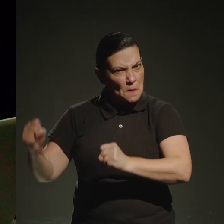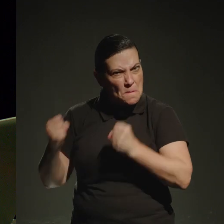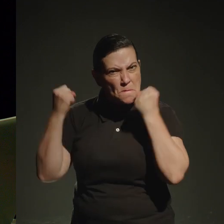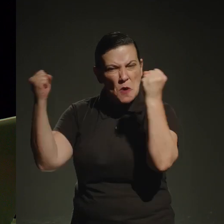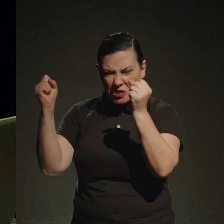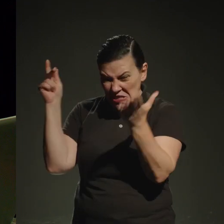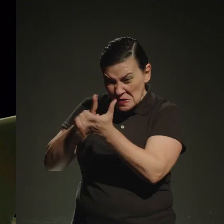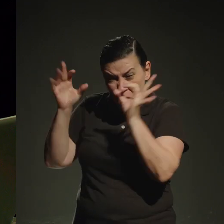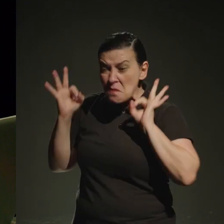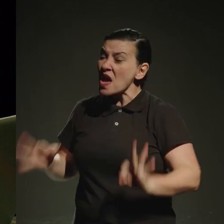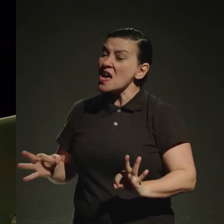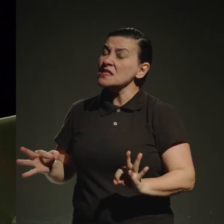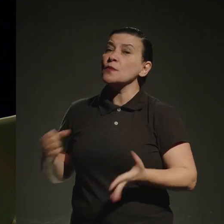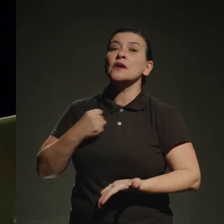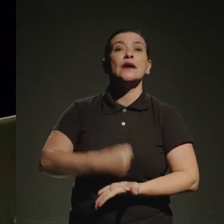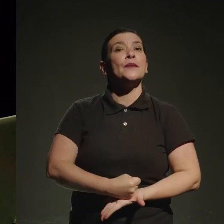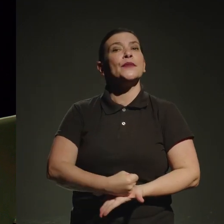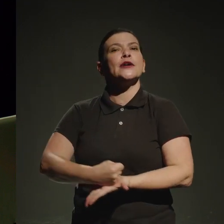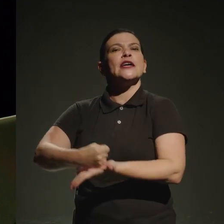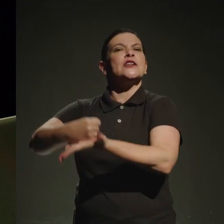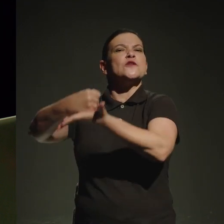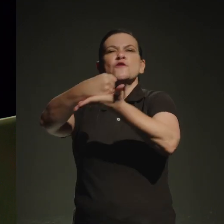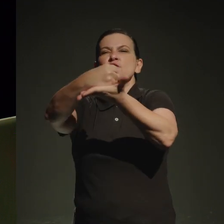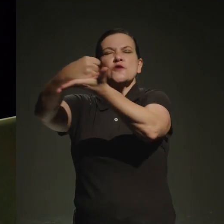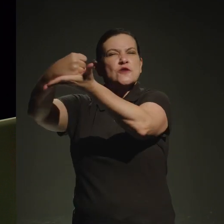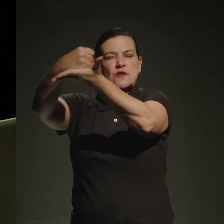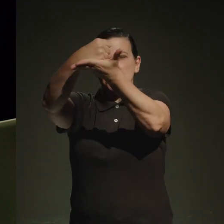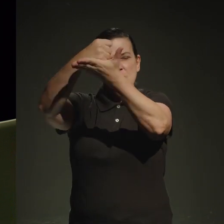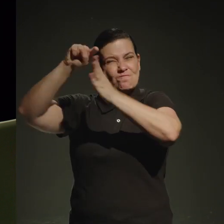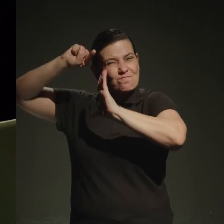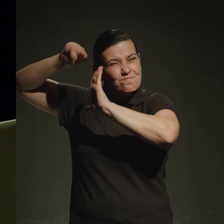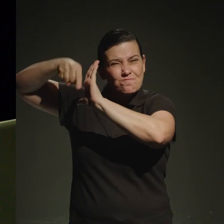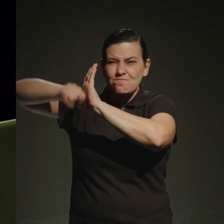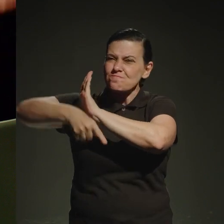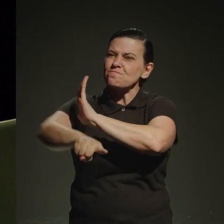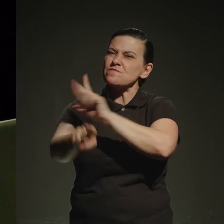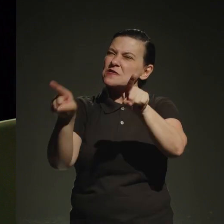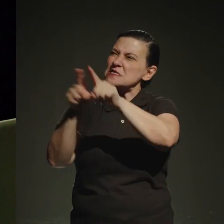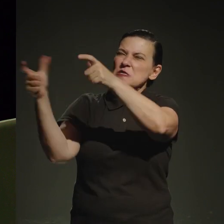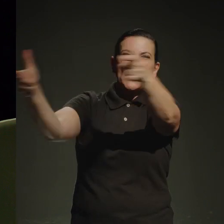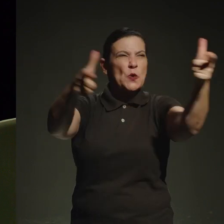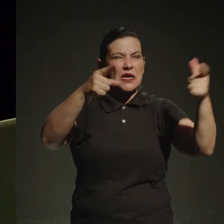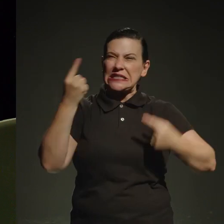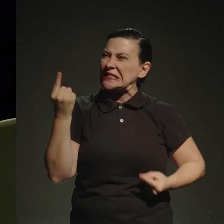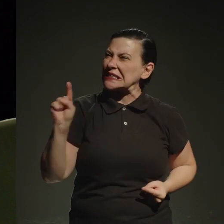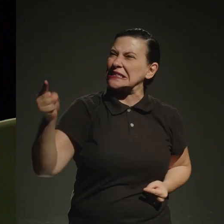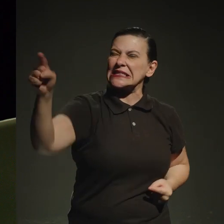Tivesseis reais poderes, ter-me-ieis levado até as lonjuras da Beldregúndia, aos confins